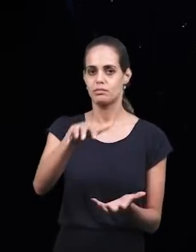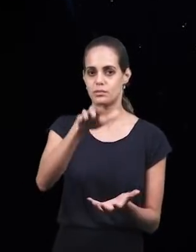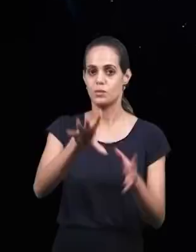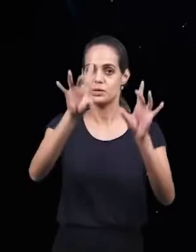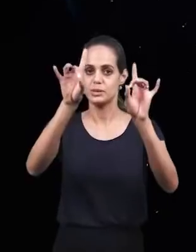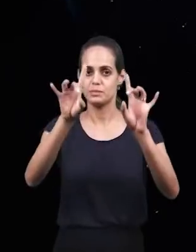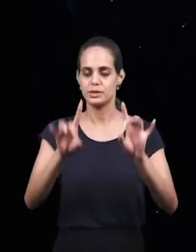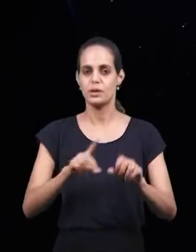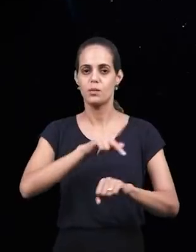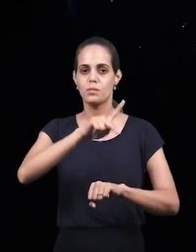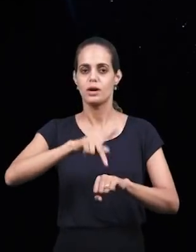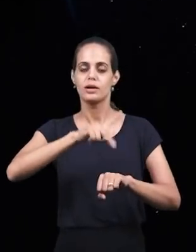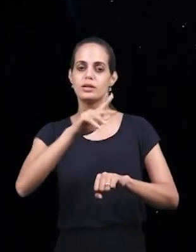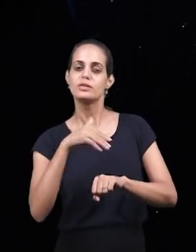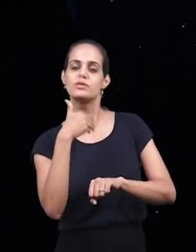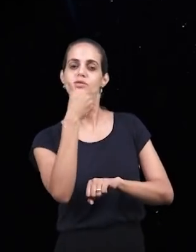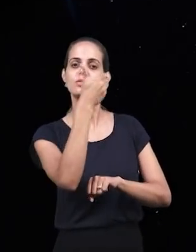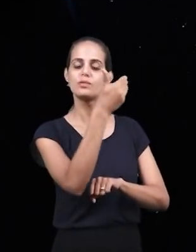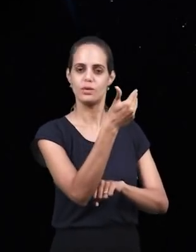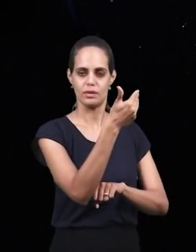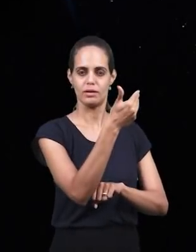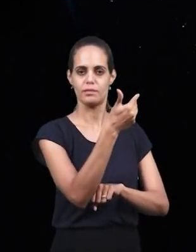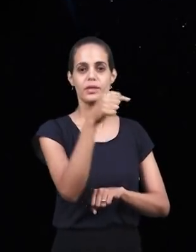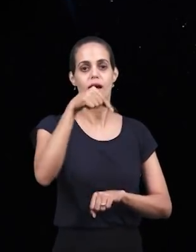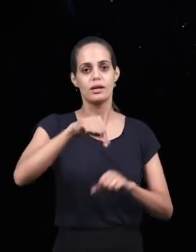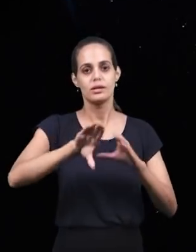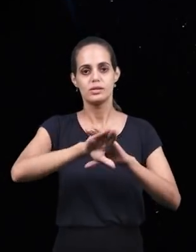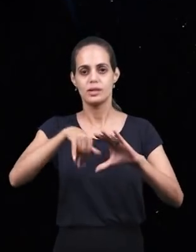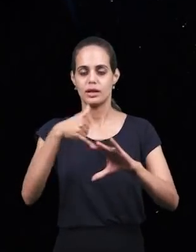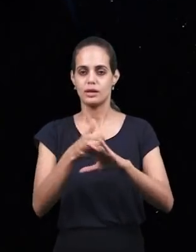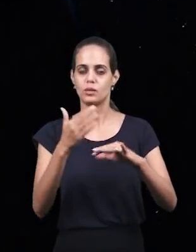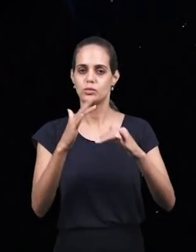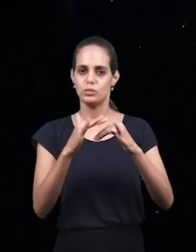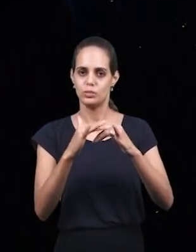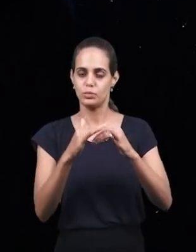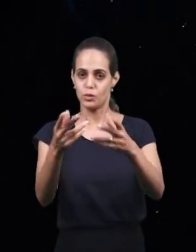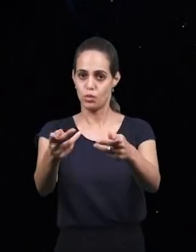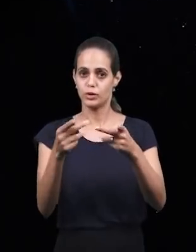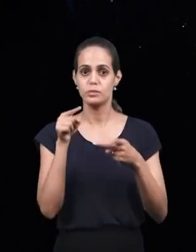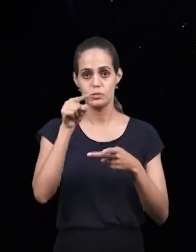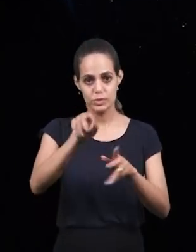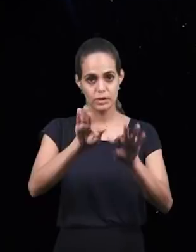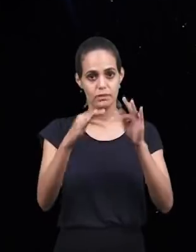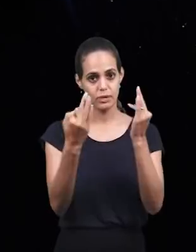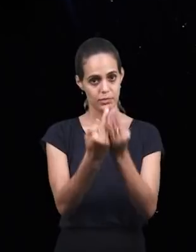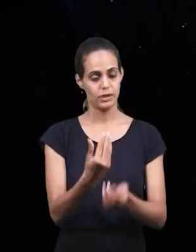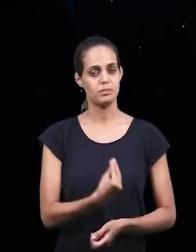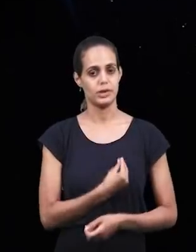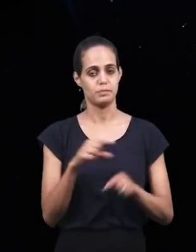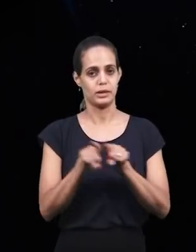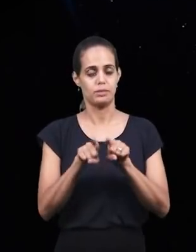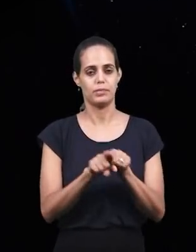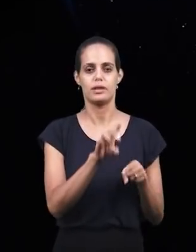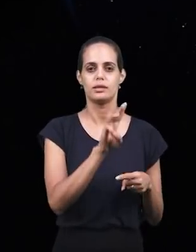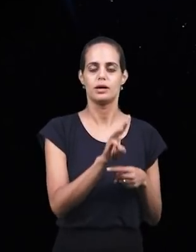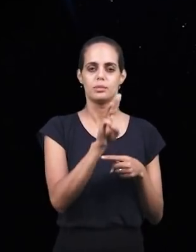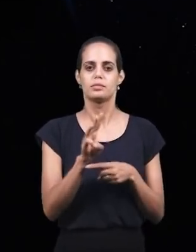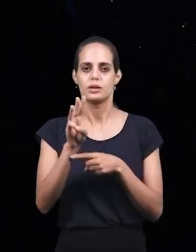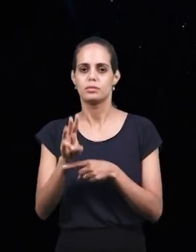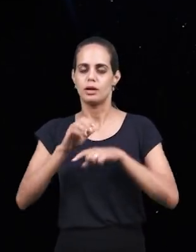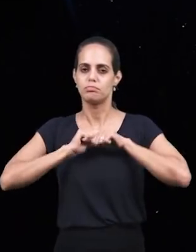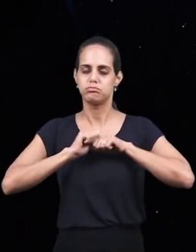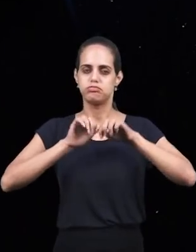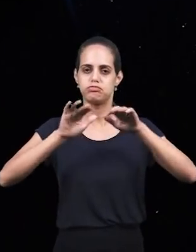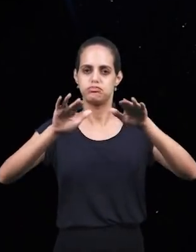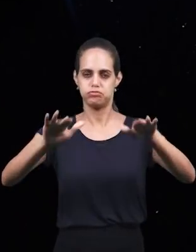exterior, transmitida por este canal. Convidamos você e sua família para participar e compartilhar esse link. Passe para